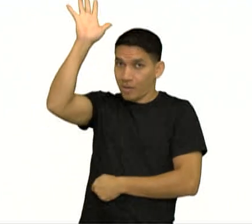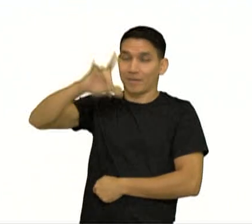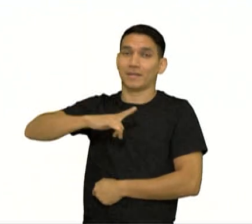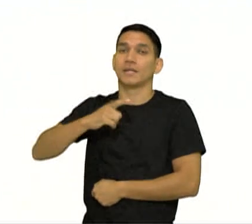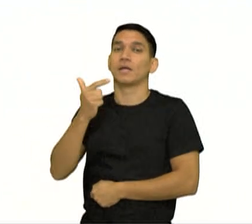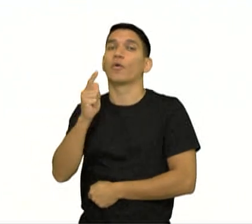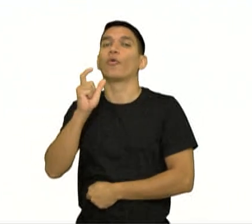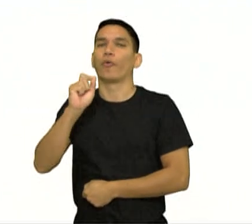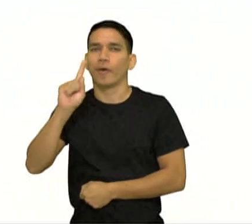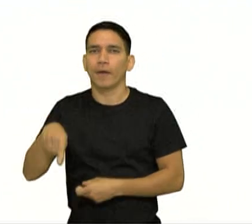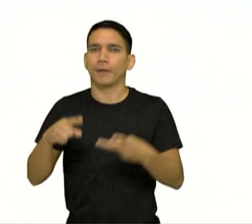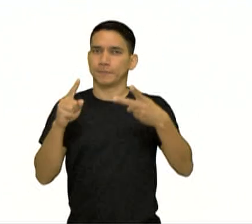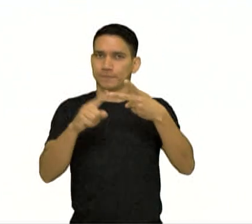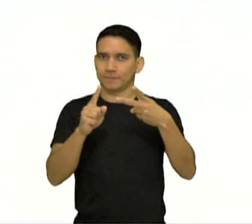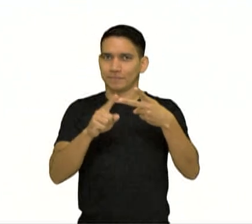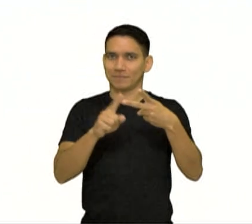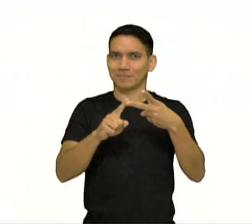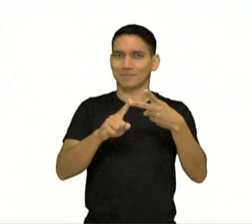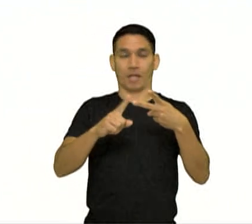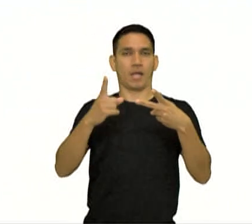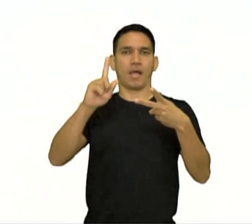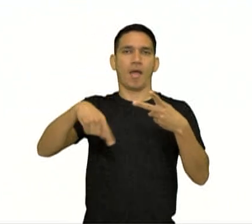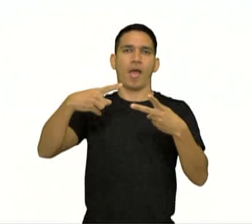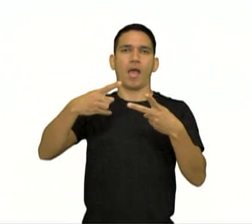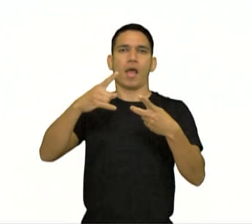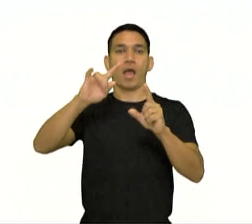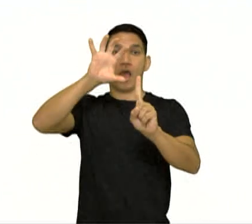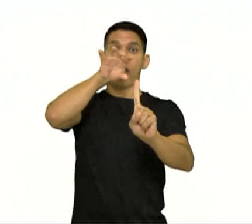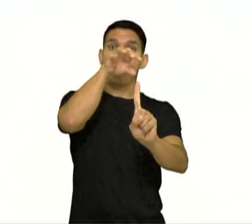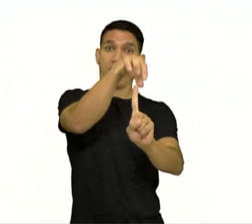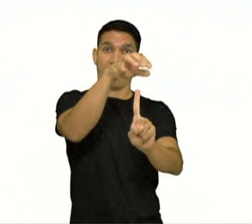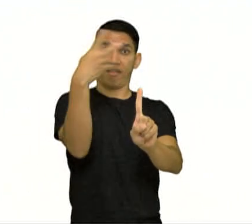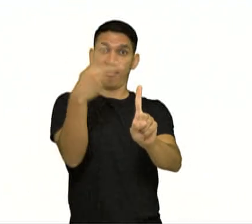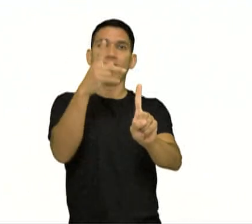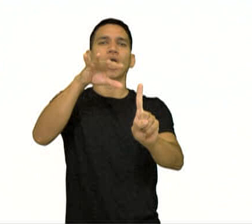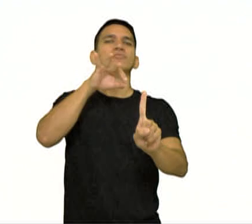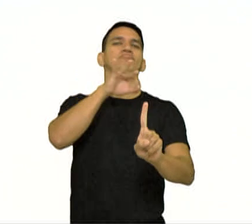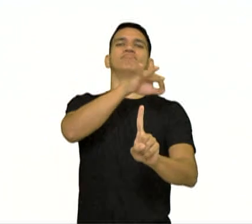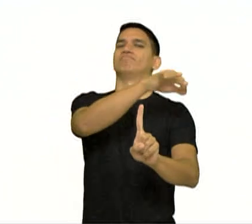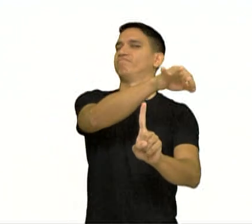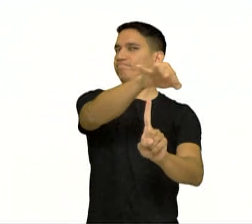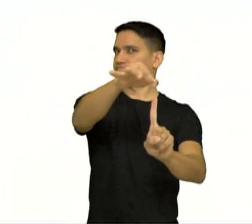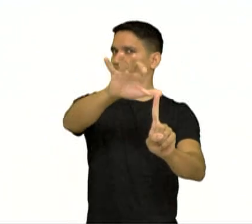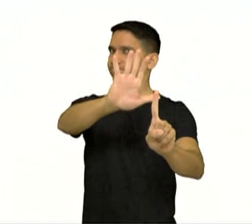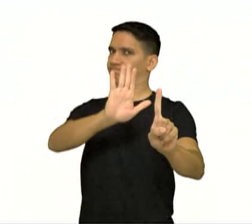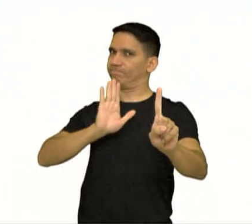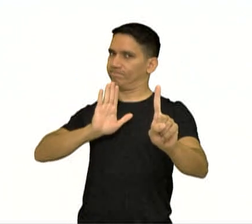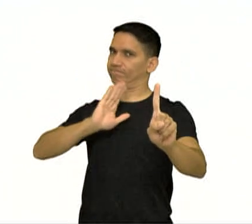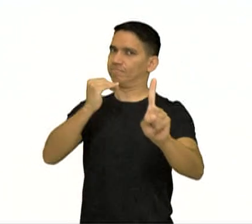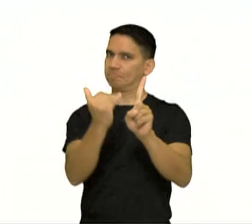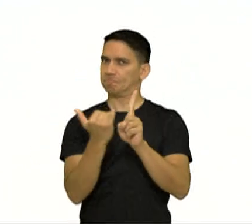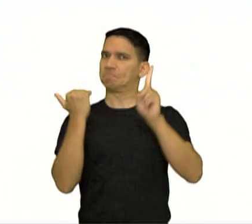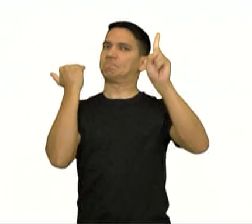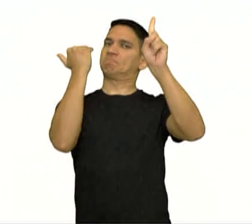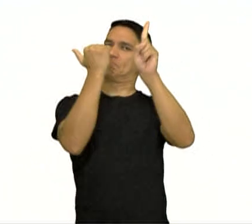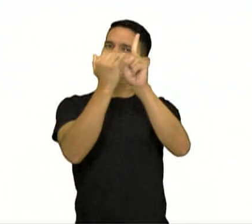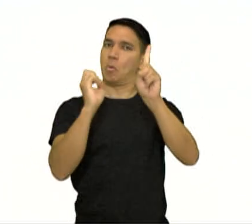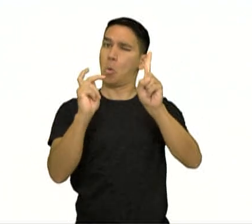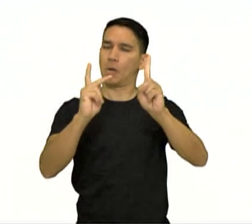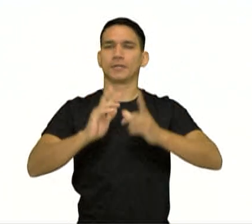nós teremos também o caráter sagrado da monarquia Ou seja a ideia de que a monarquia ela é Sagrada tá